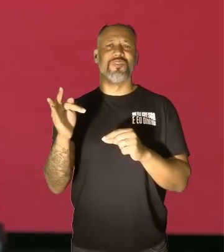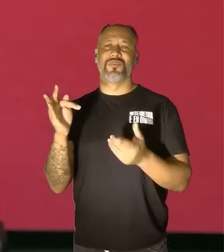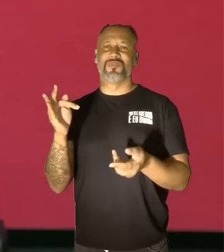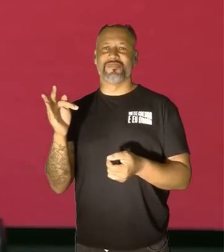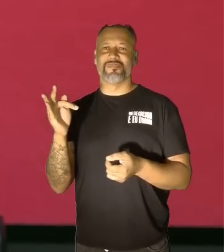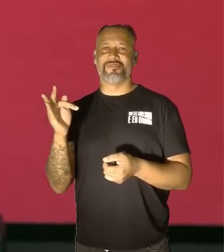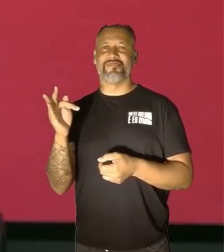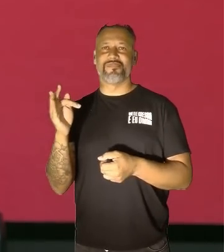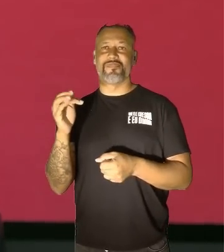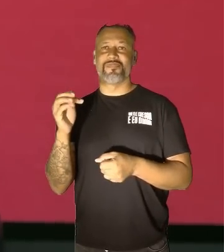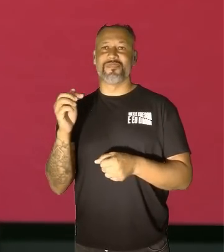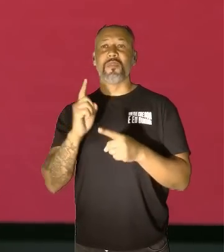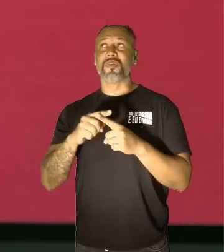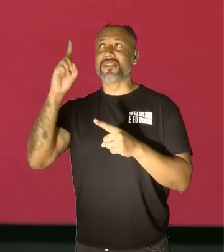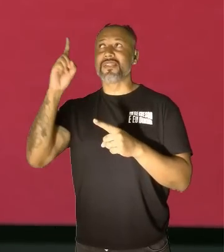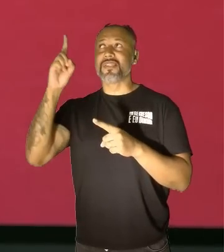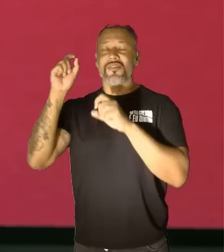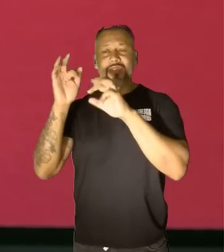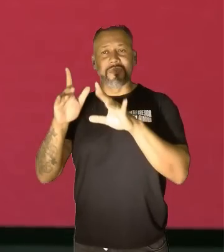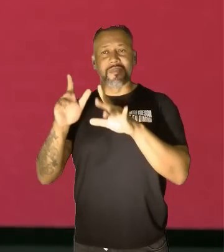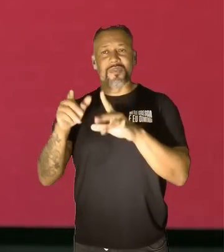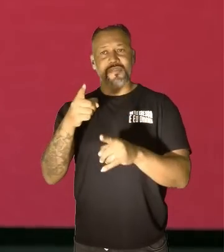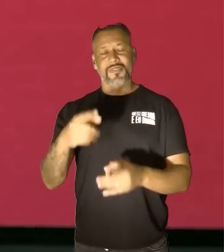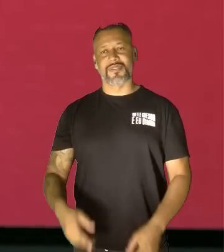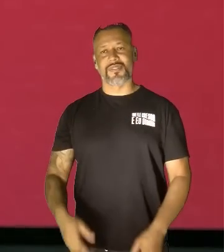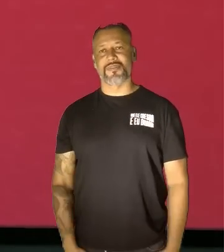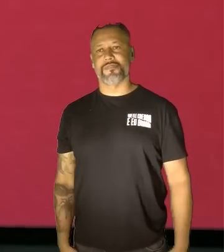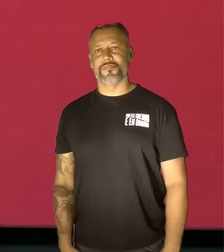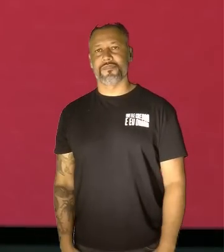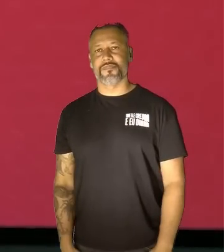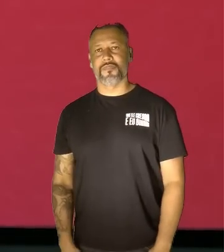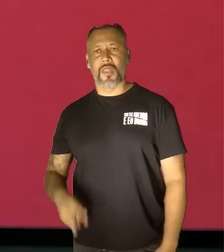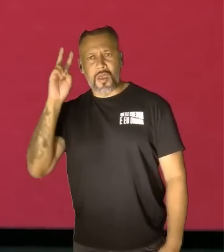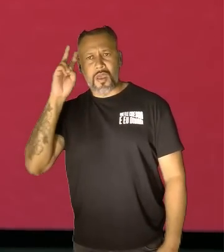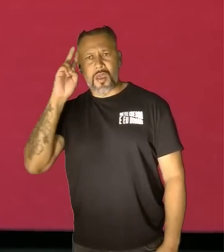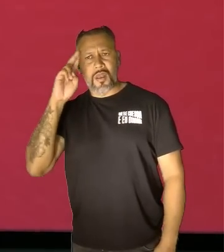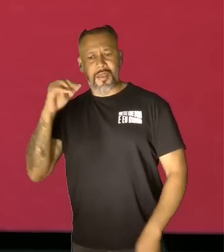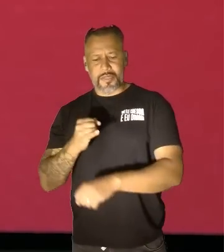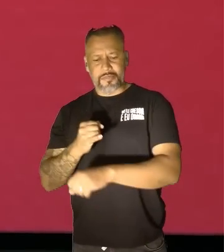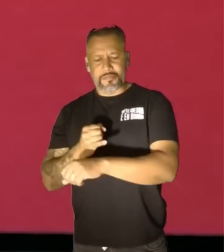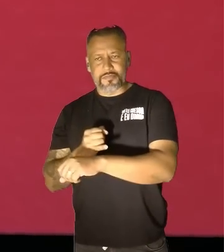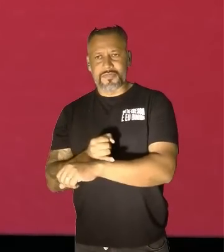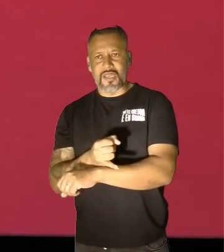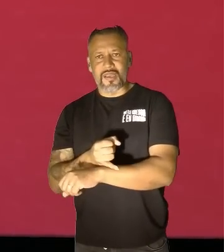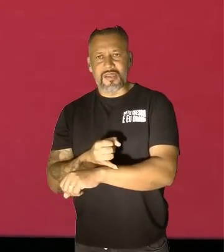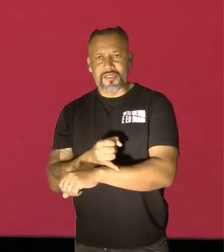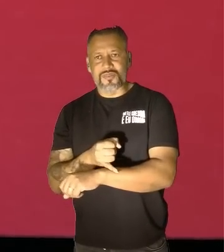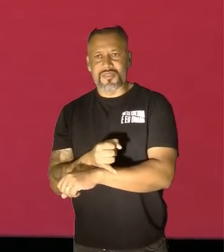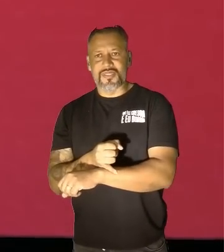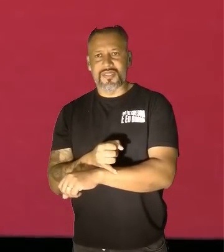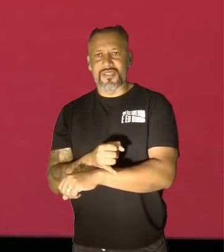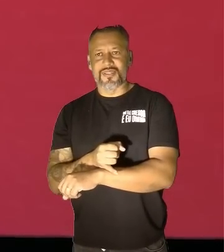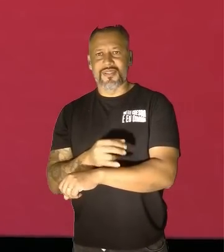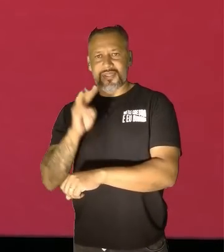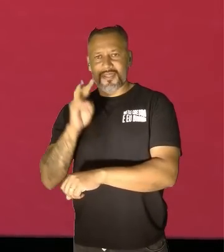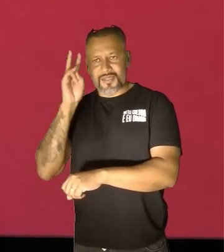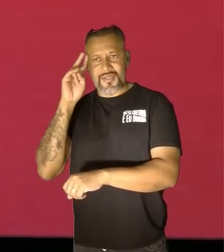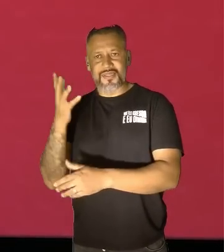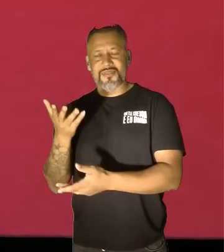você. Lembra de José? Lembra de José? Lembra a afronta que era